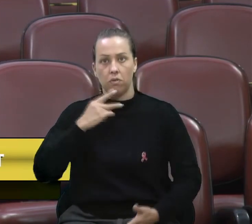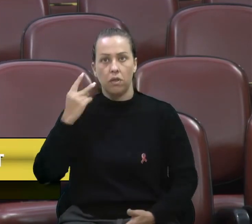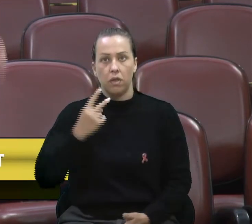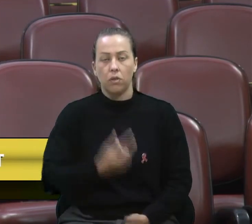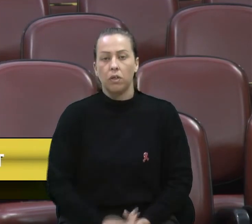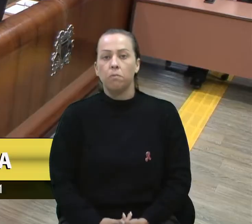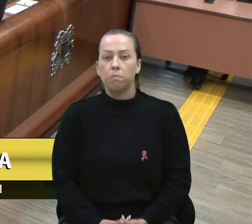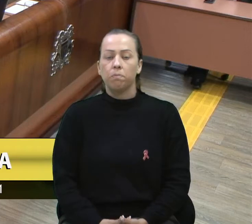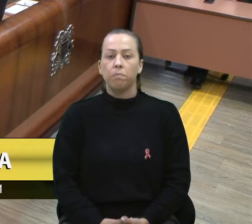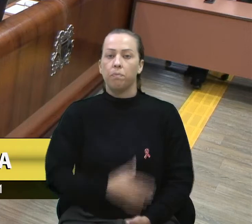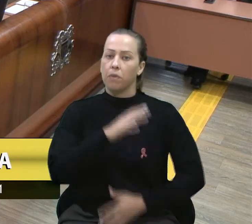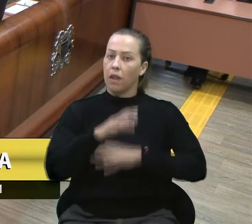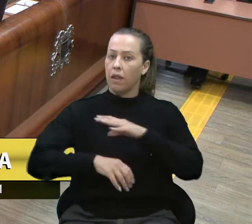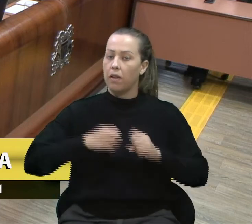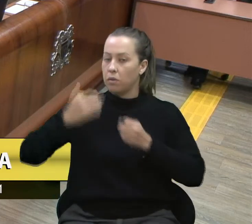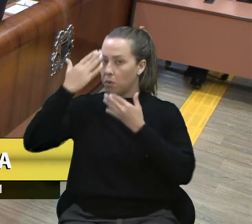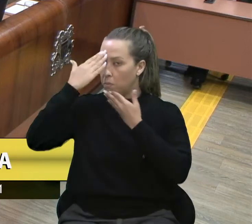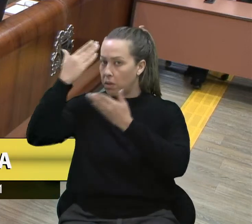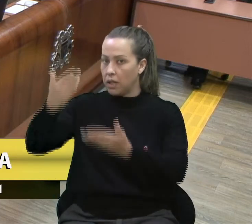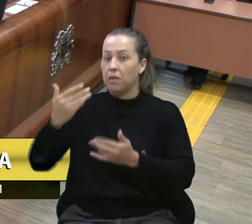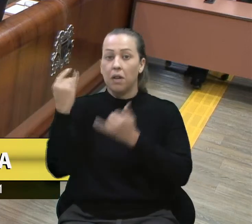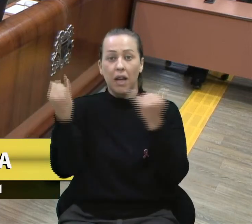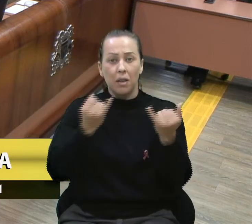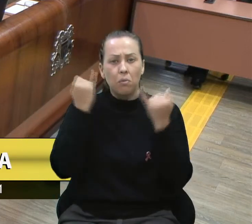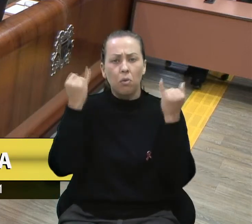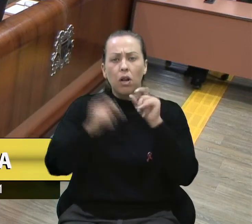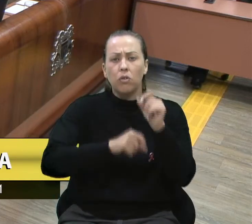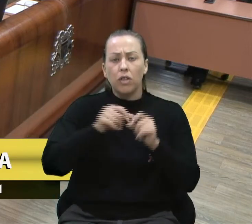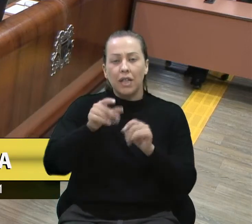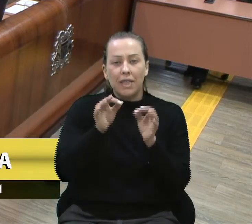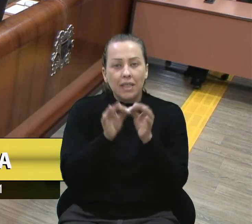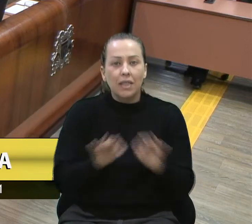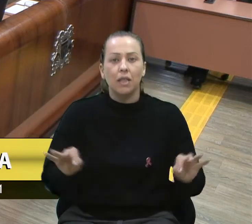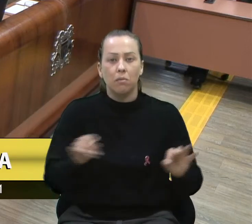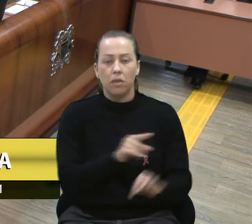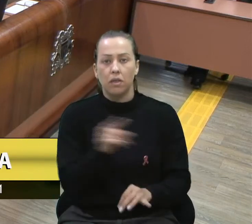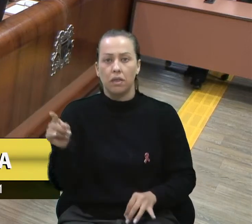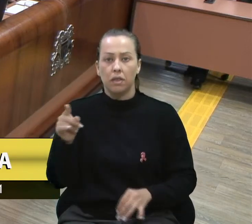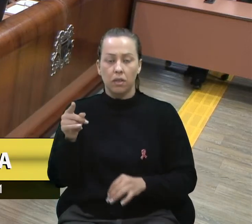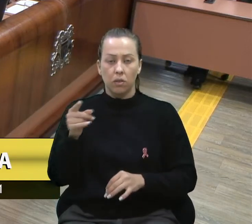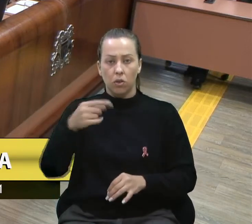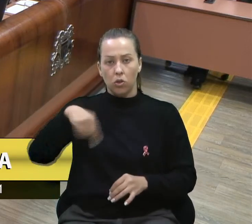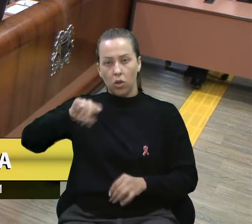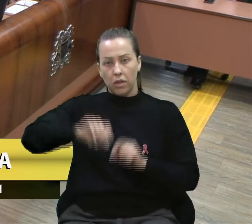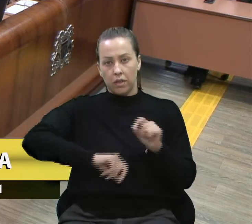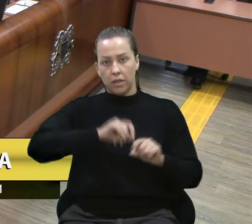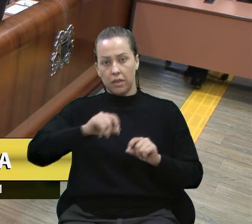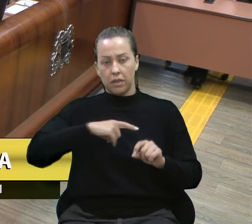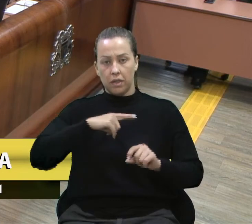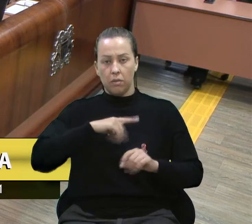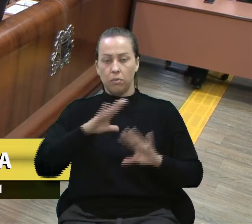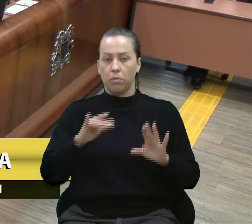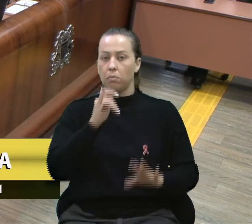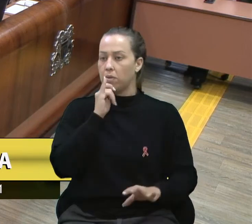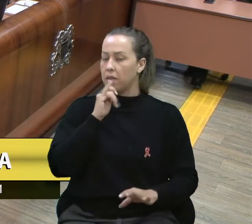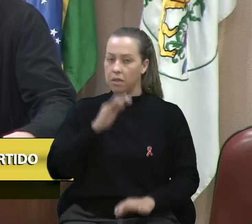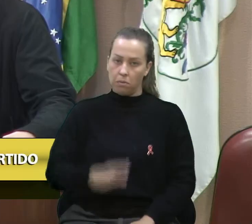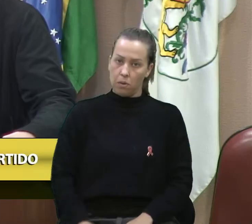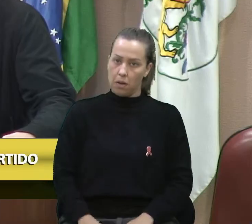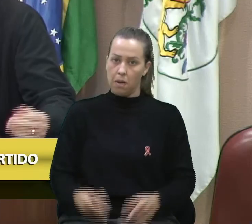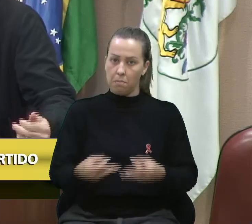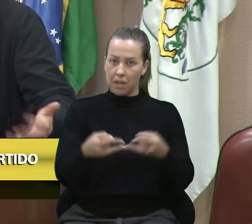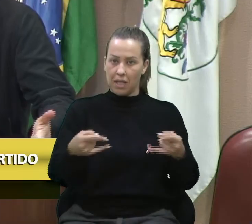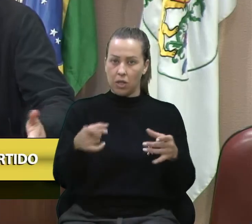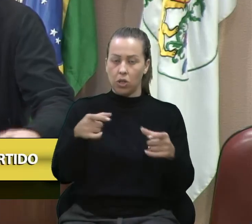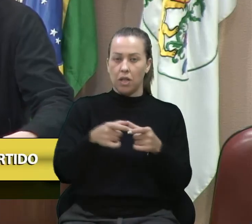Obrigado, vereador Daneluz. É importante as pessoas entenderem de forma bem simples, né? Quando a gente pega e coloca, por exemplo, vamos colocar a passagem a